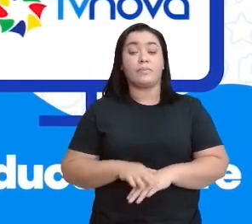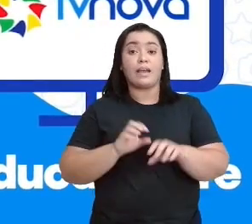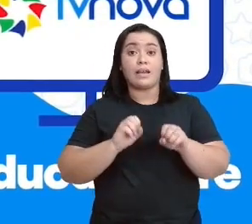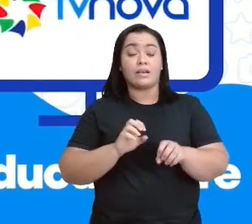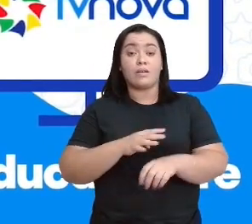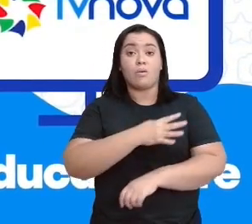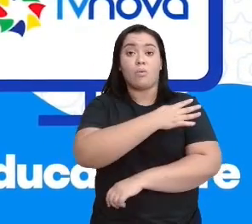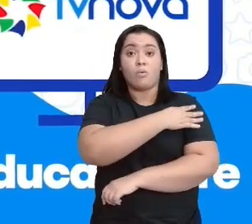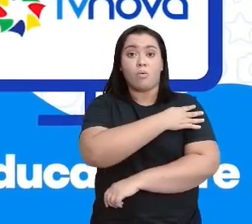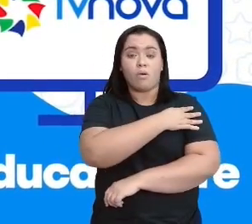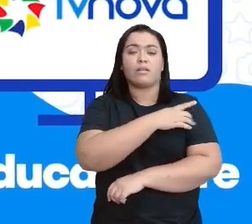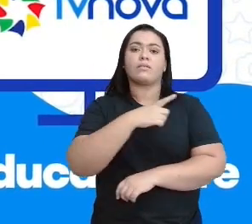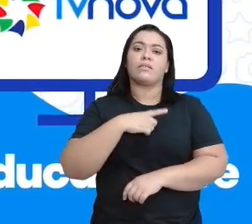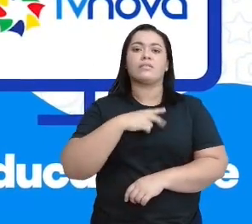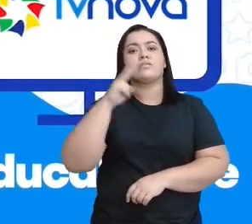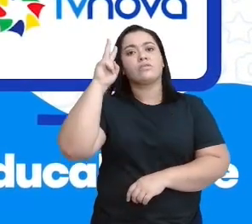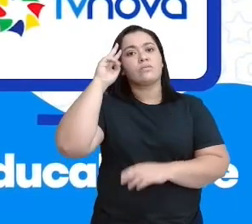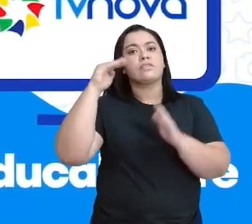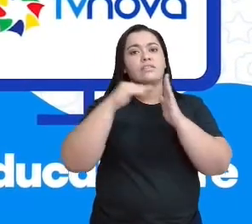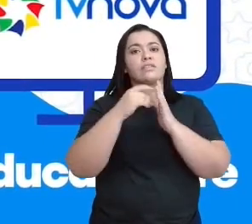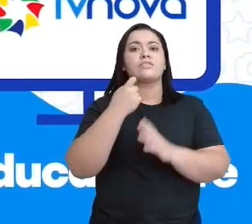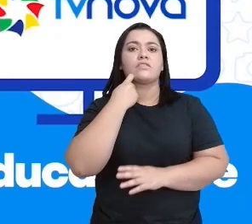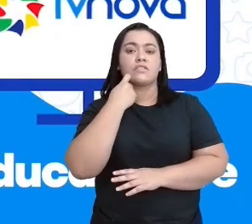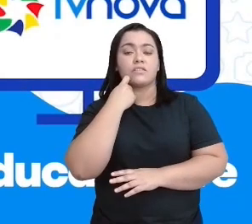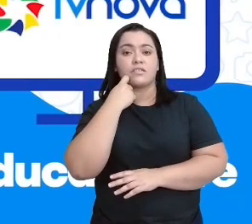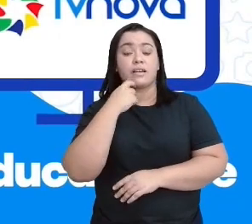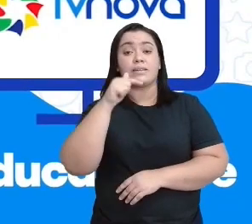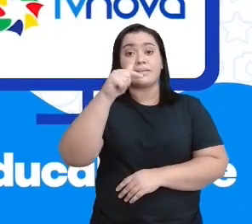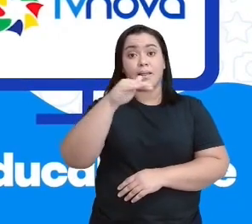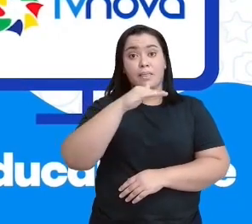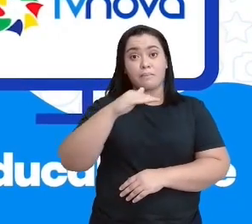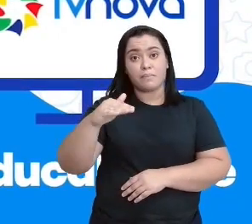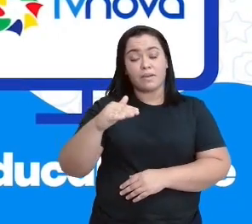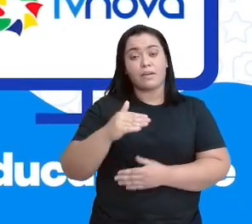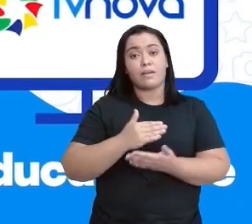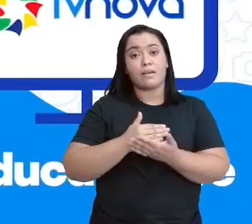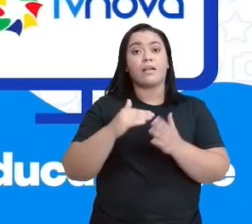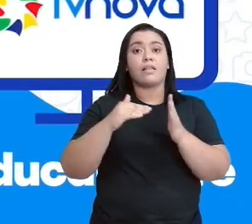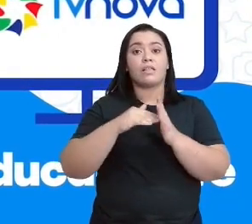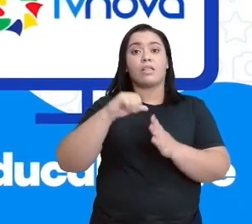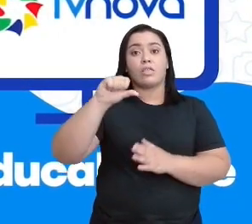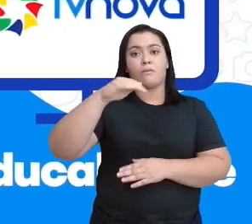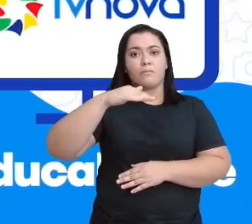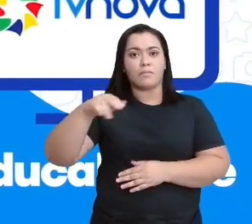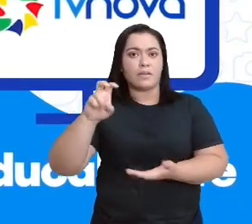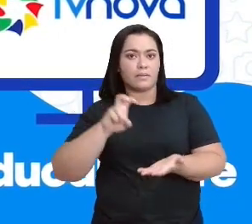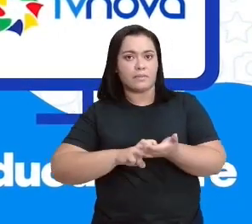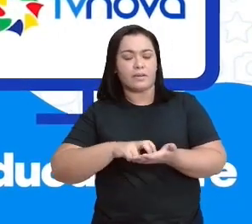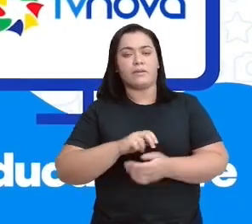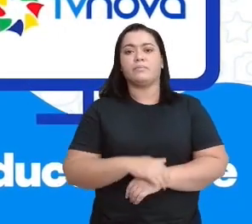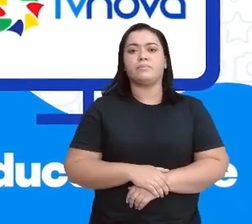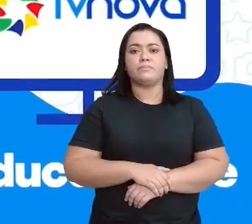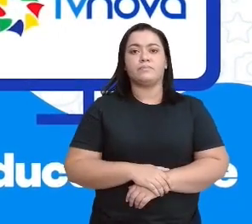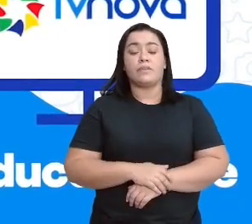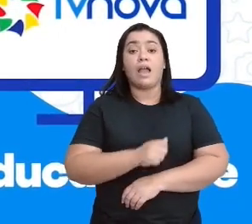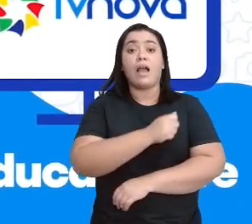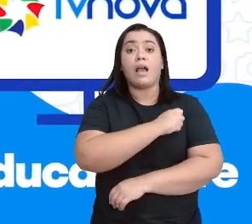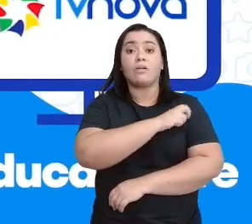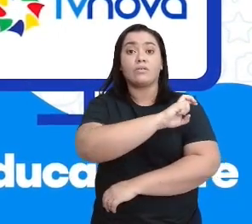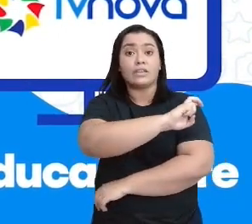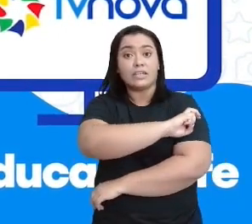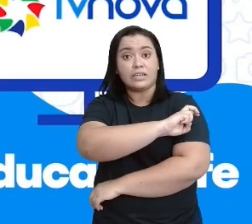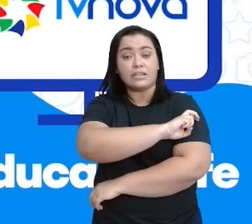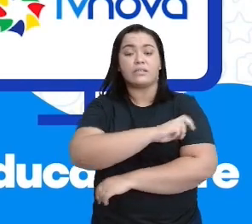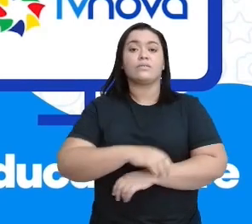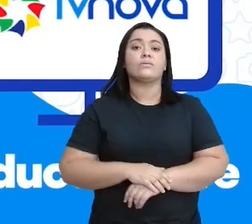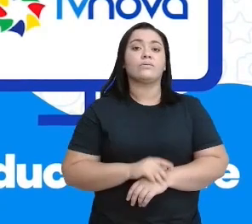quarto ano são exibidas de segunda a sexta-feira, das 7h30 às 9h da manhã. Para os estudantes do quinto ano, as